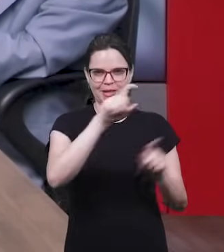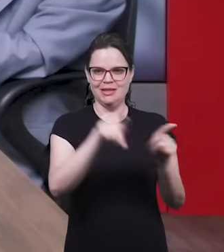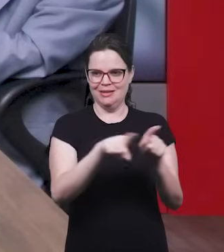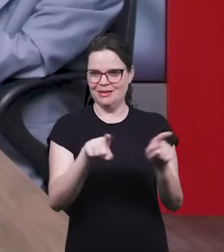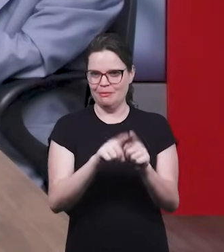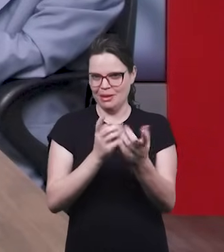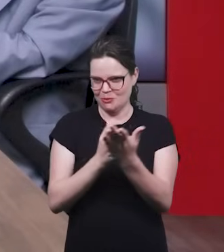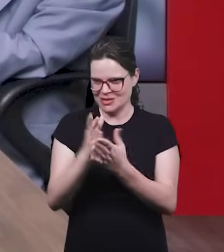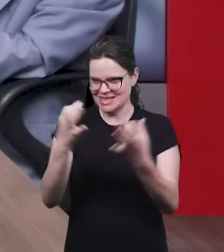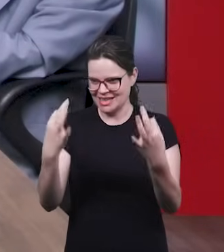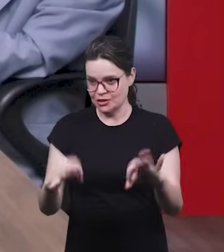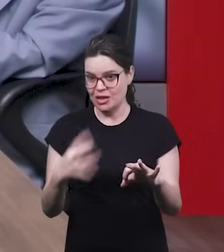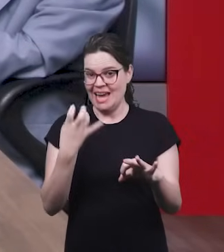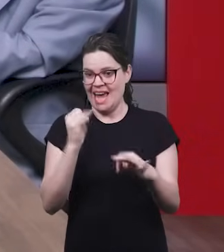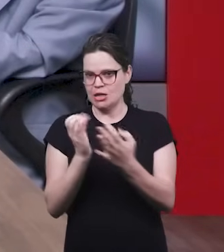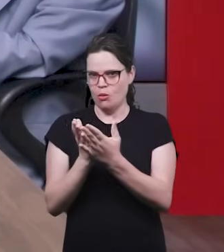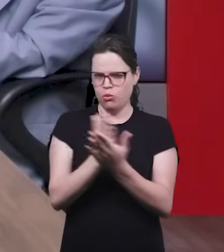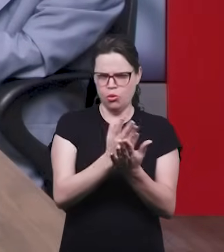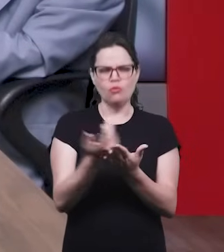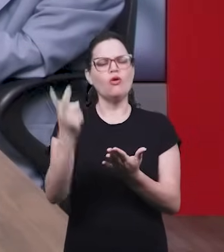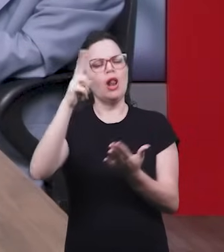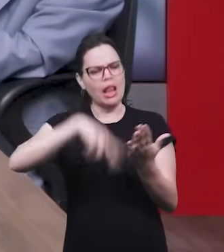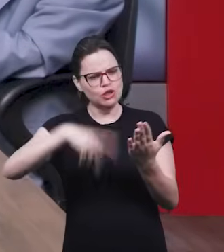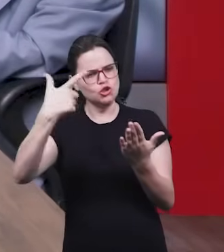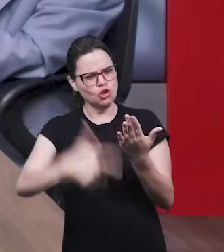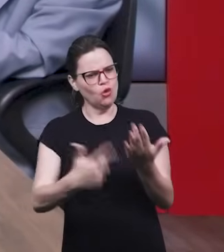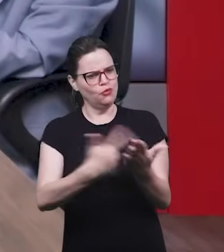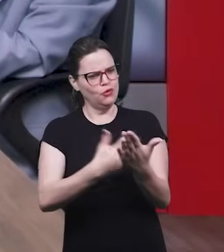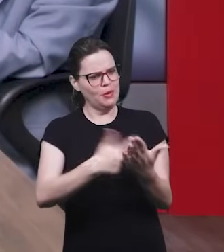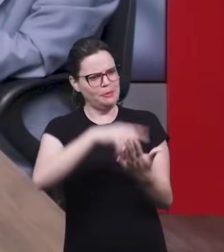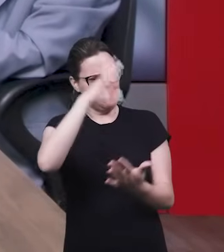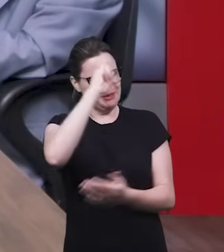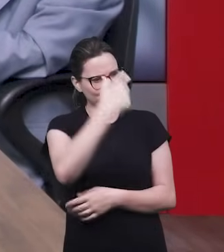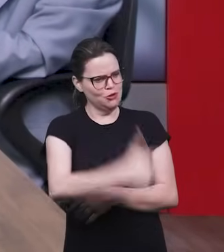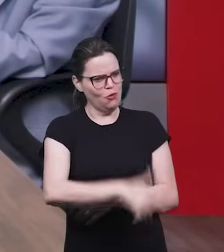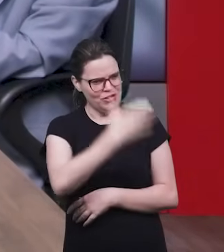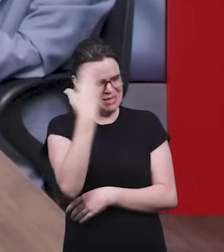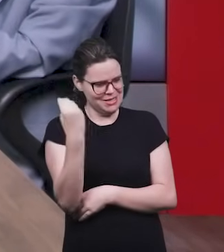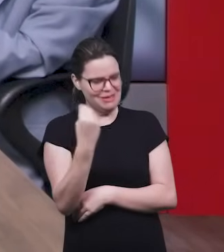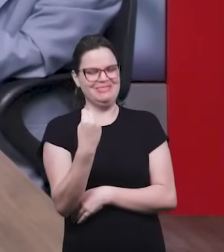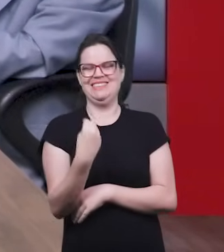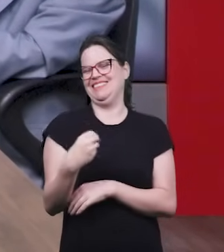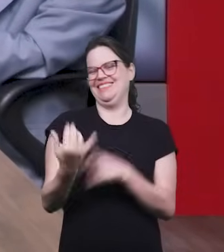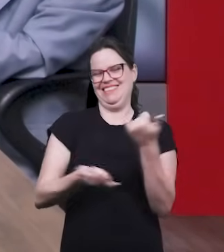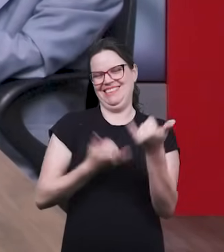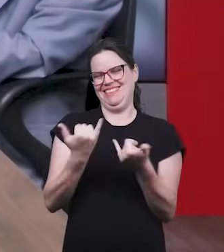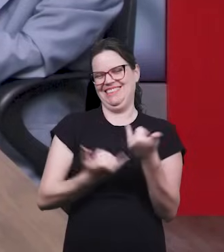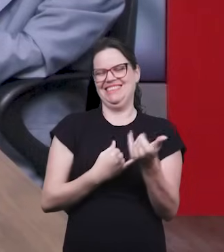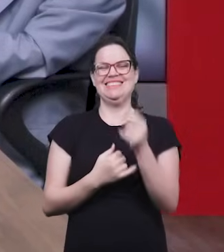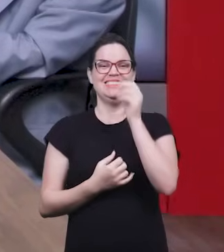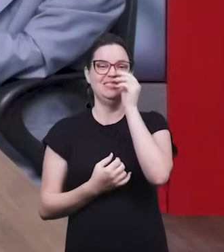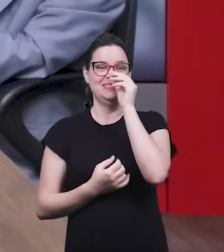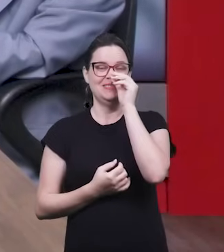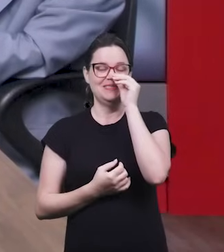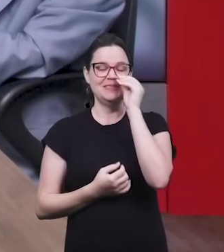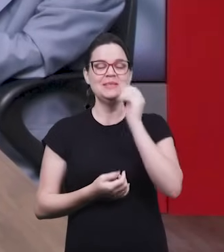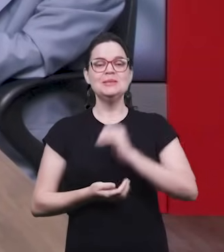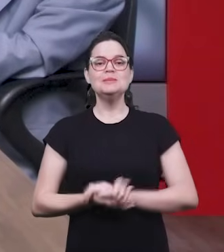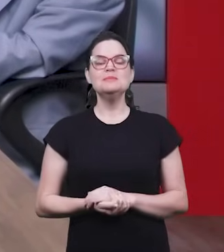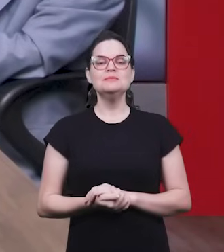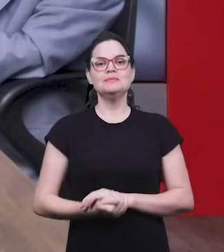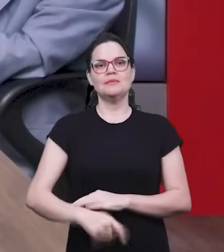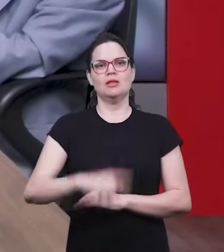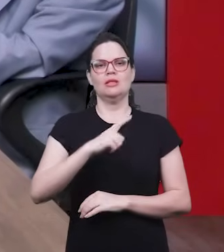da linha. E quando sai da linha, vamos ler o livro de novo. Entendeu? E aí, pastor, tem uma